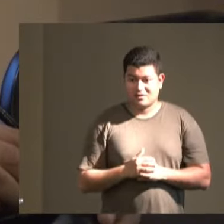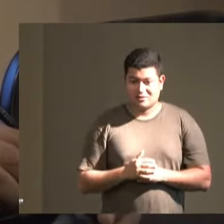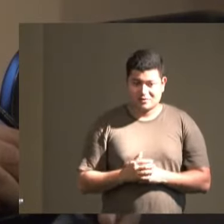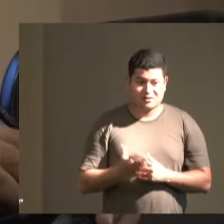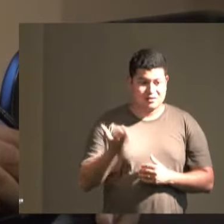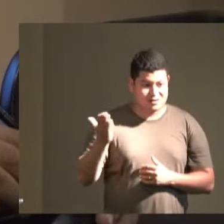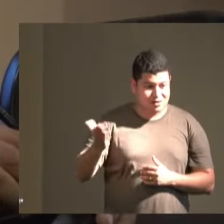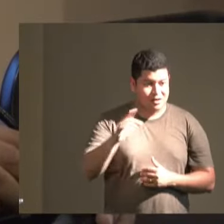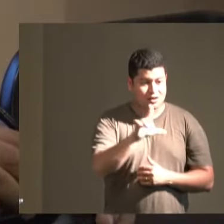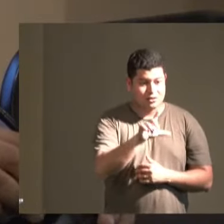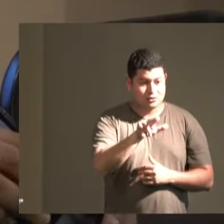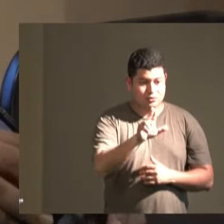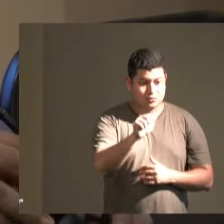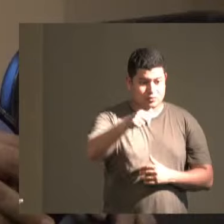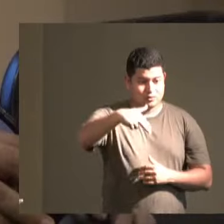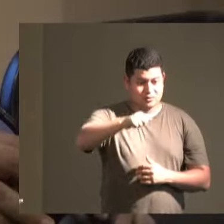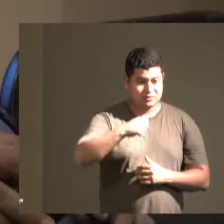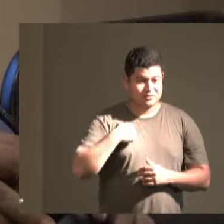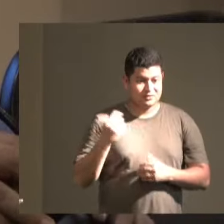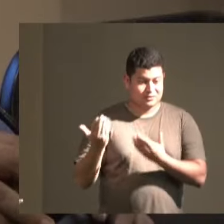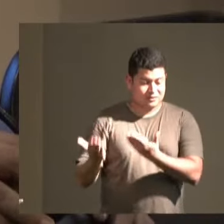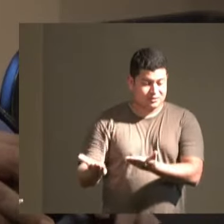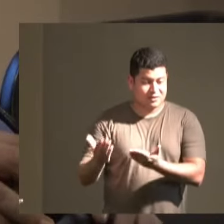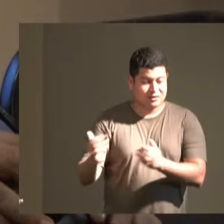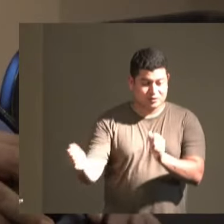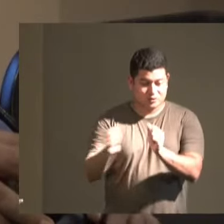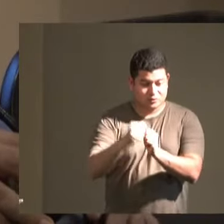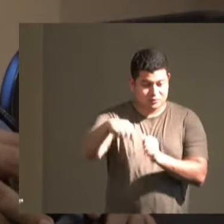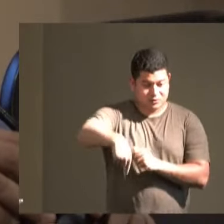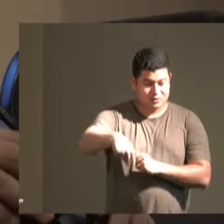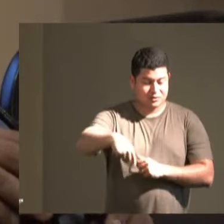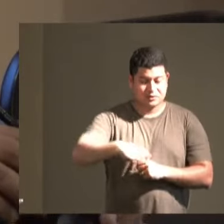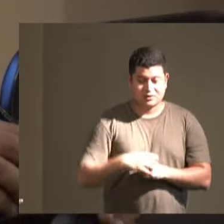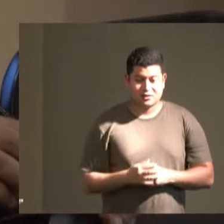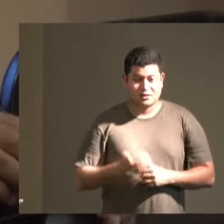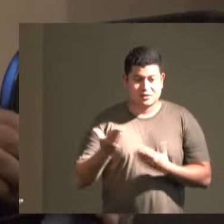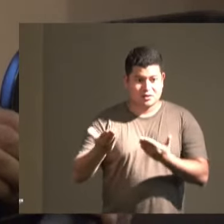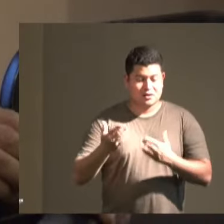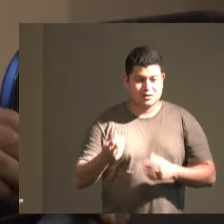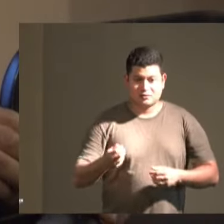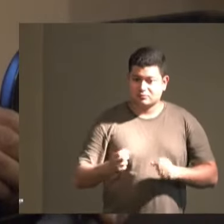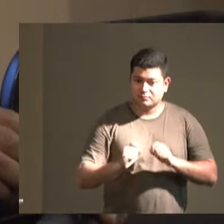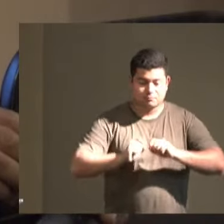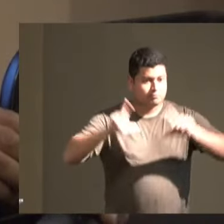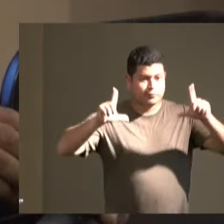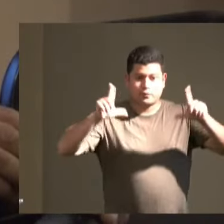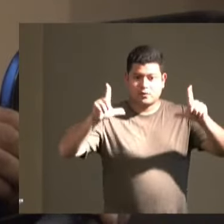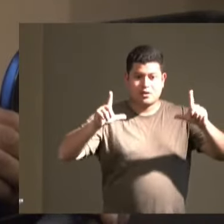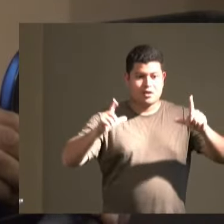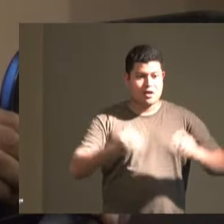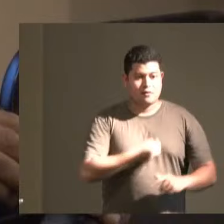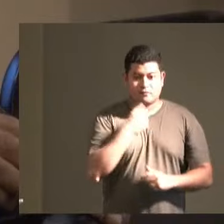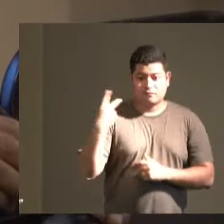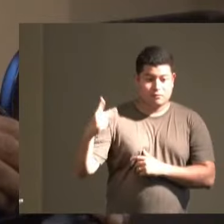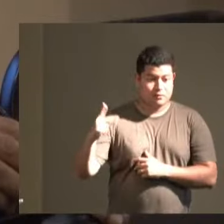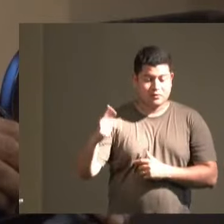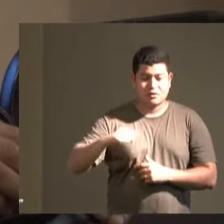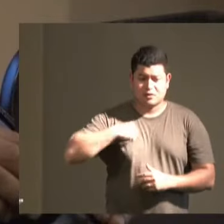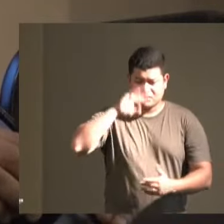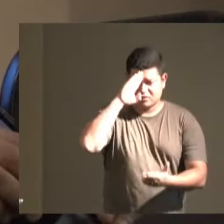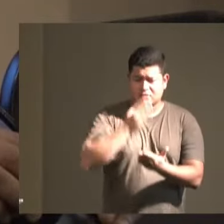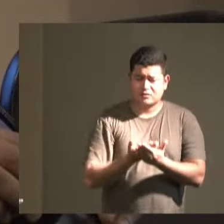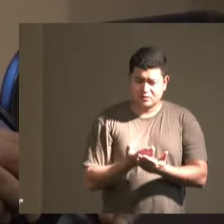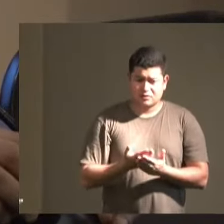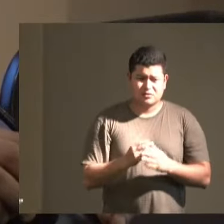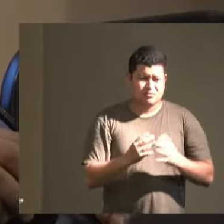dessas pessoas aqui, né? Então, ali foi o despertar na vida da Luana, eu acredito, né? E de tantas outras pessoas.